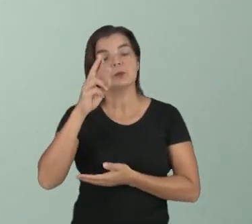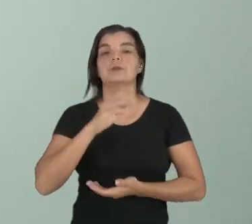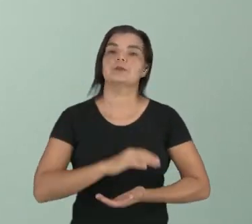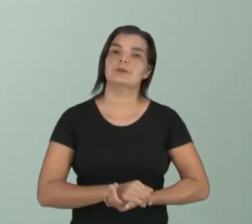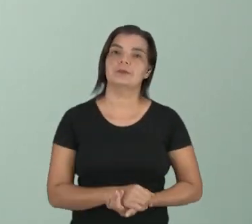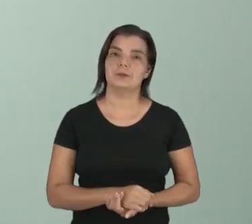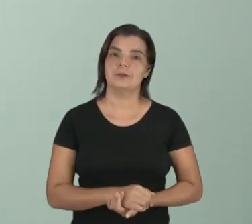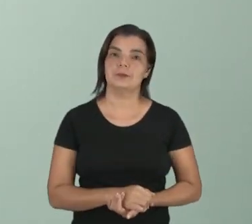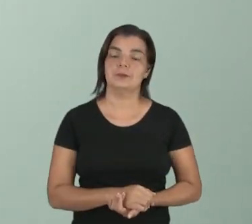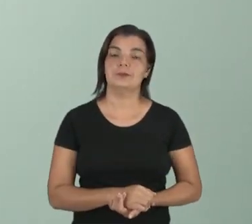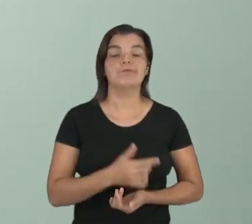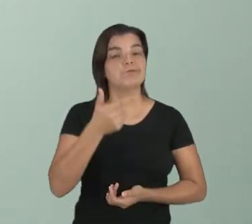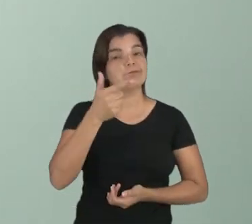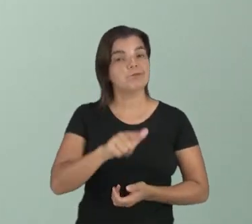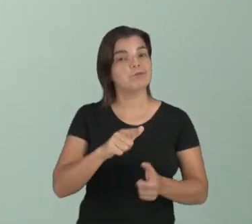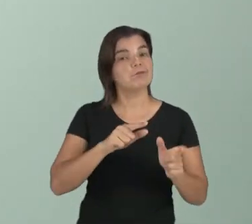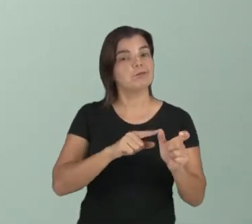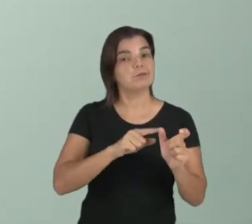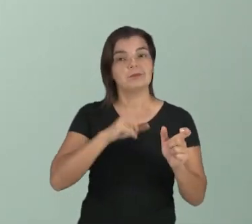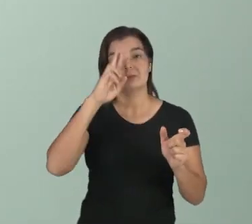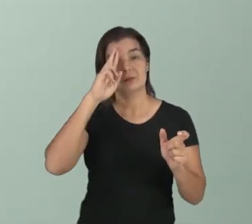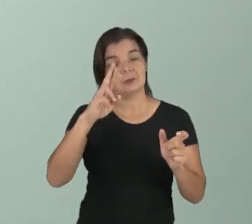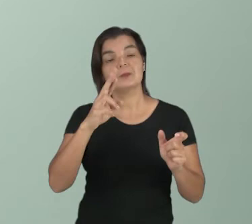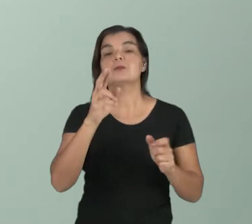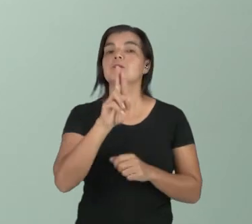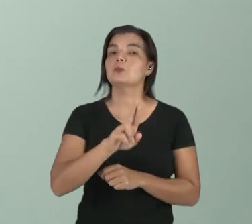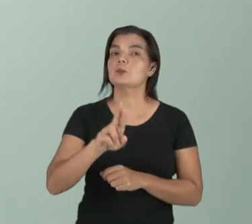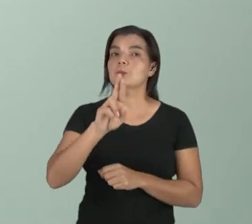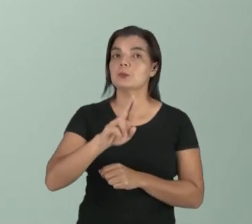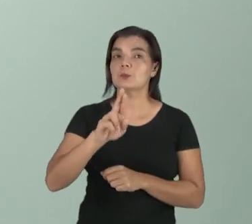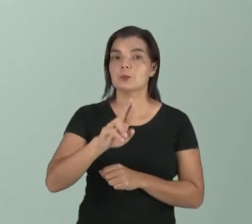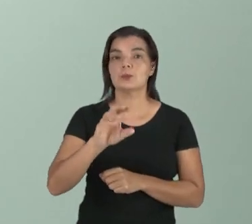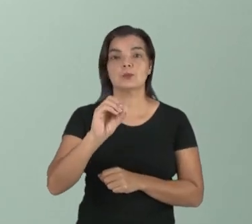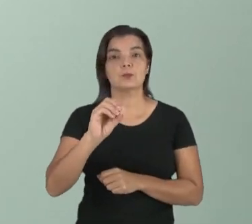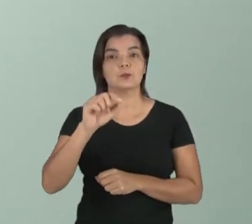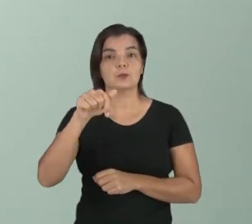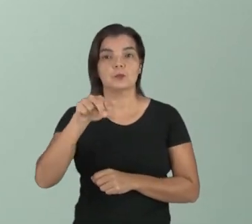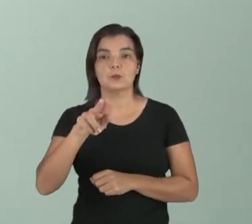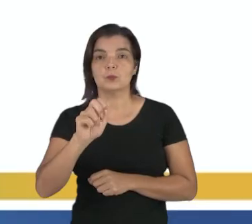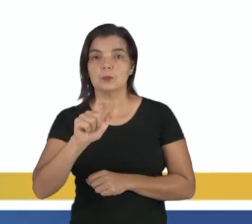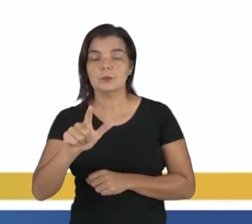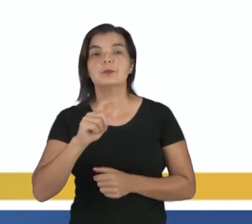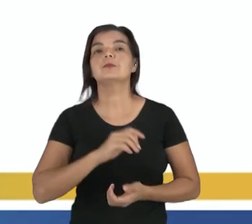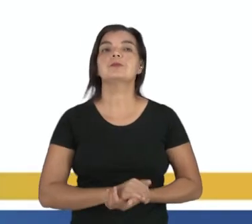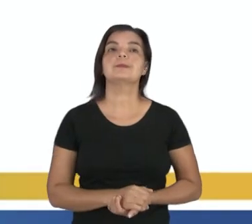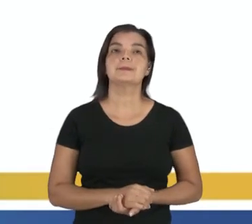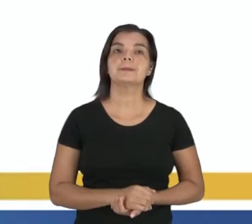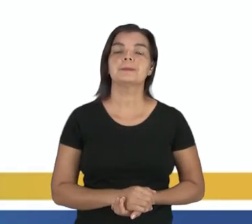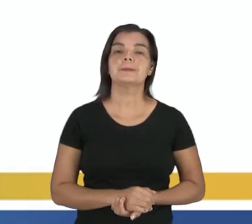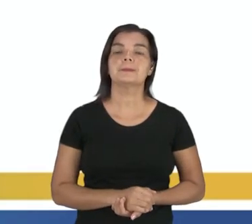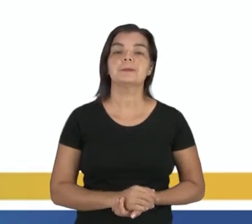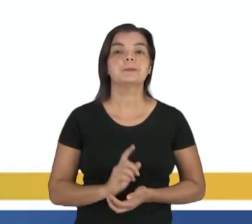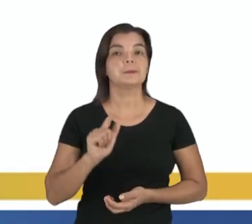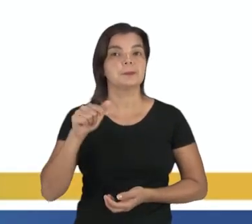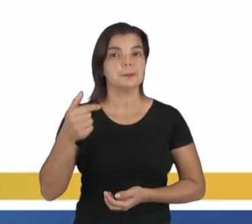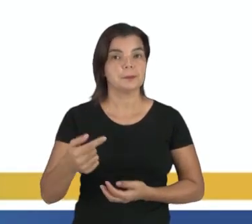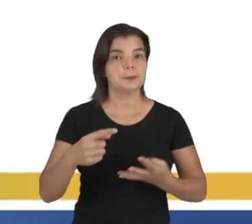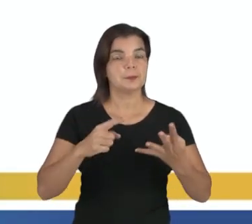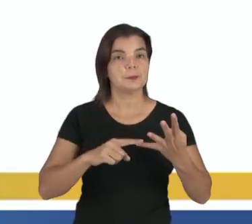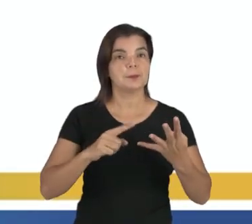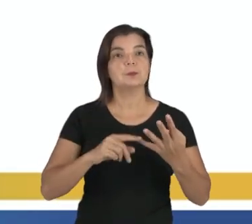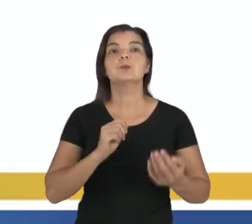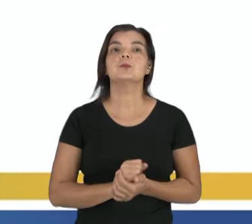o chefe. Para não repetir chefe, foi utilizado o pronome relativo o qual. Vamos para a